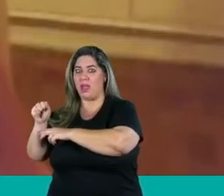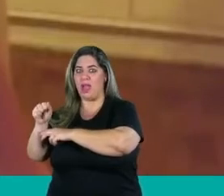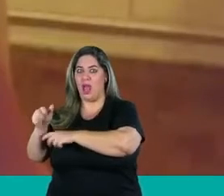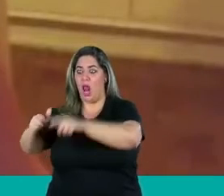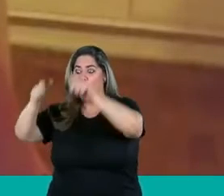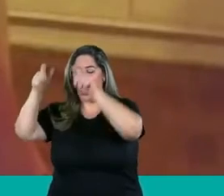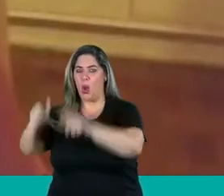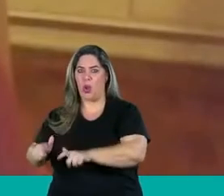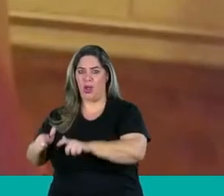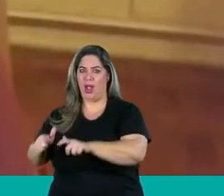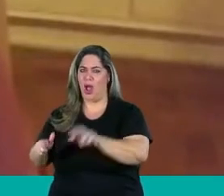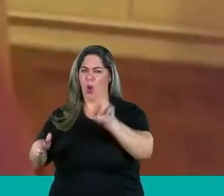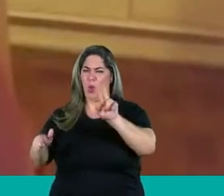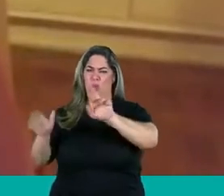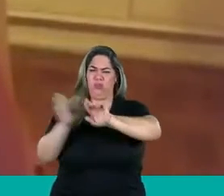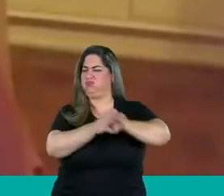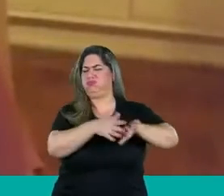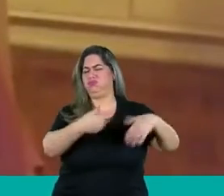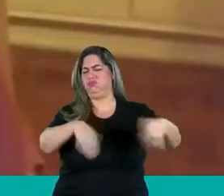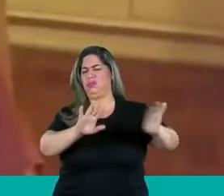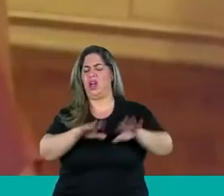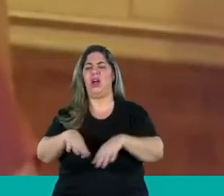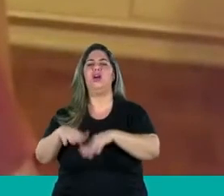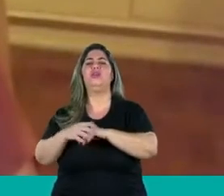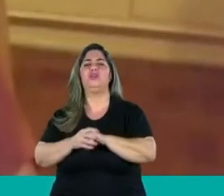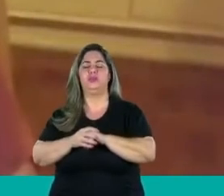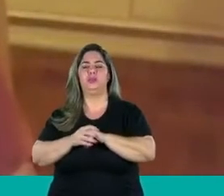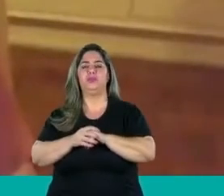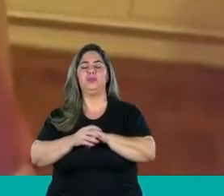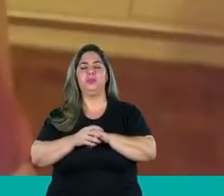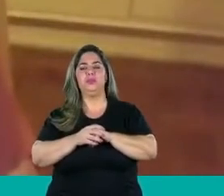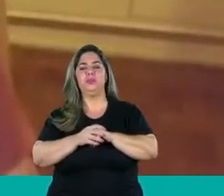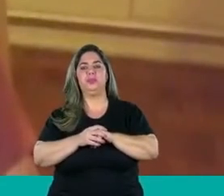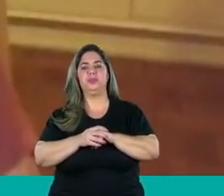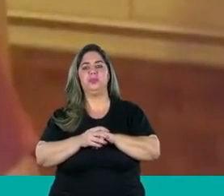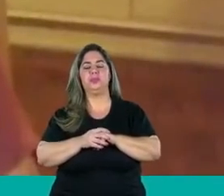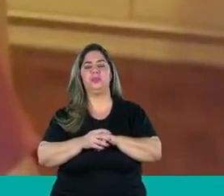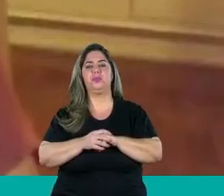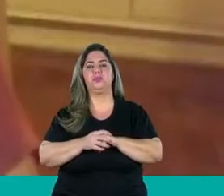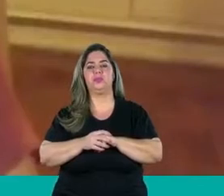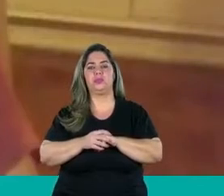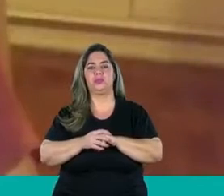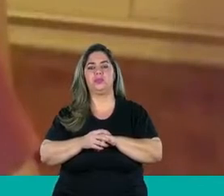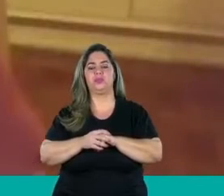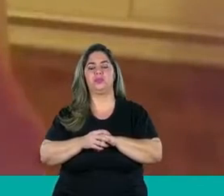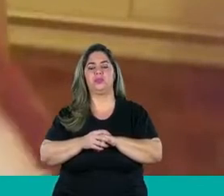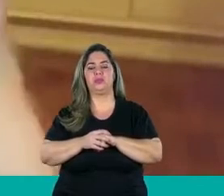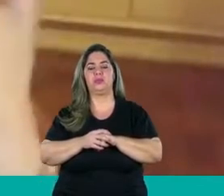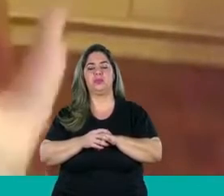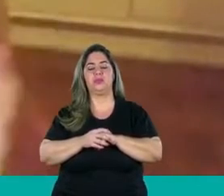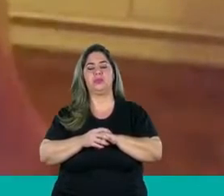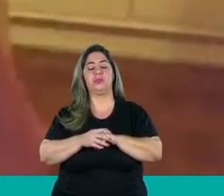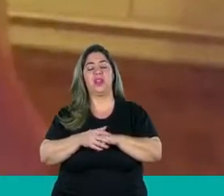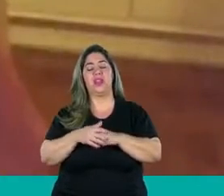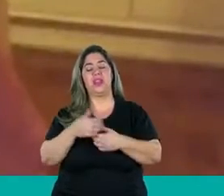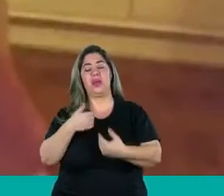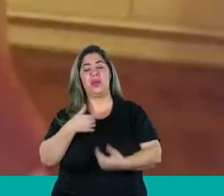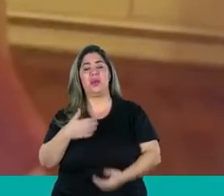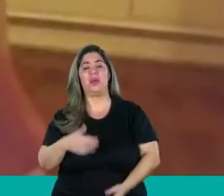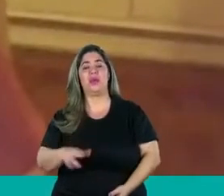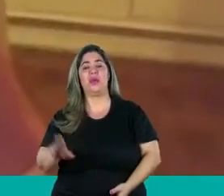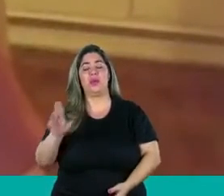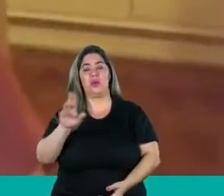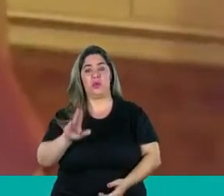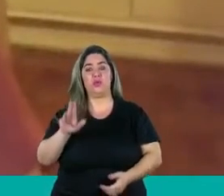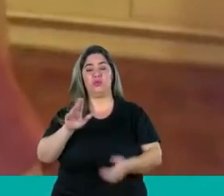não significa que não terá lugar um dia. E aí, então, me utilizo da